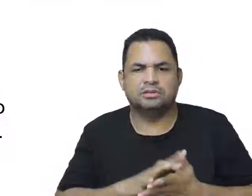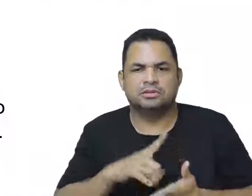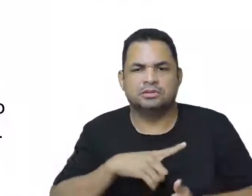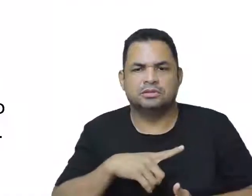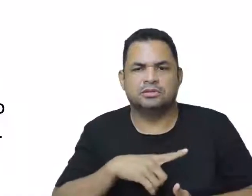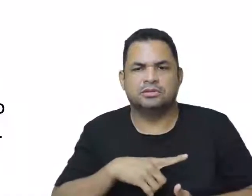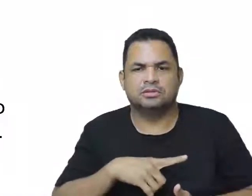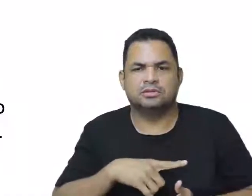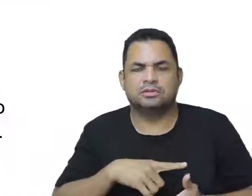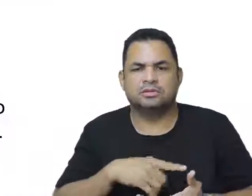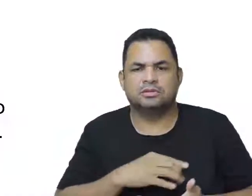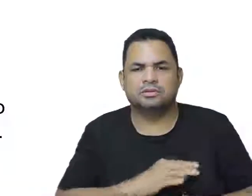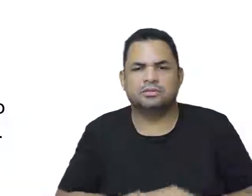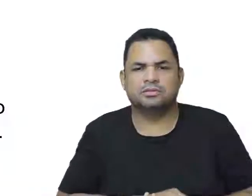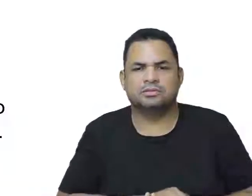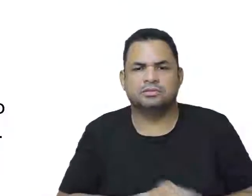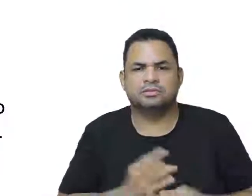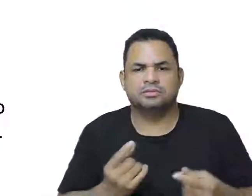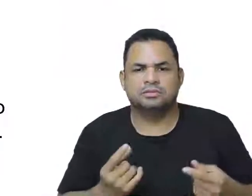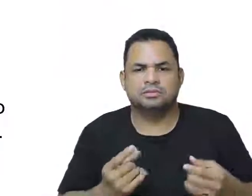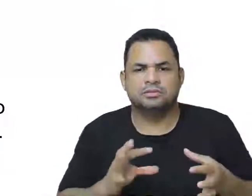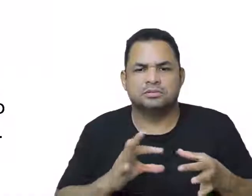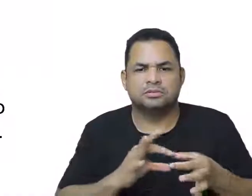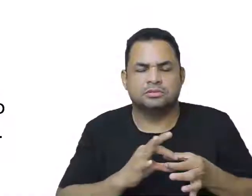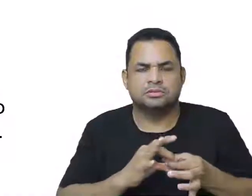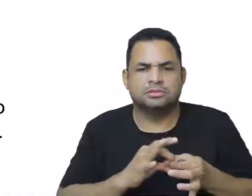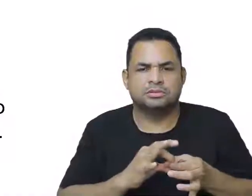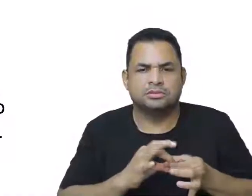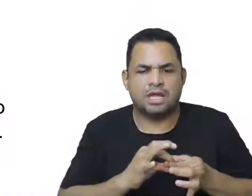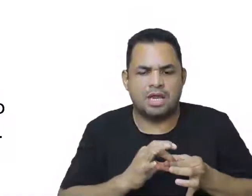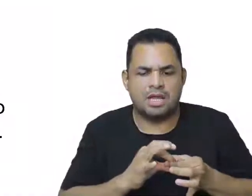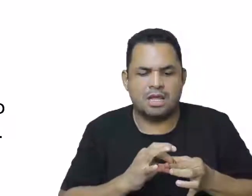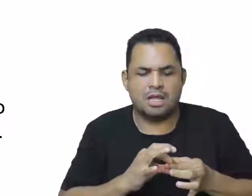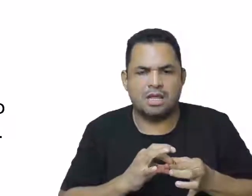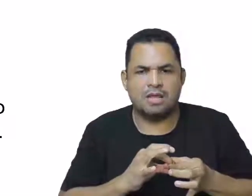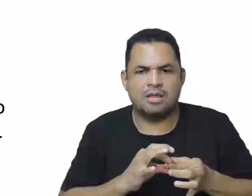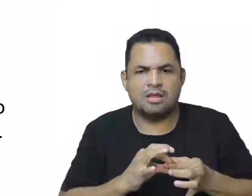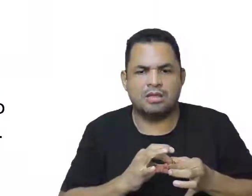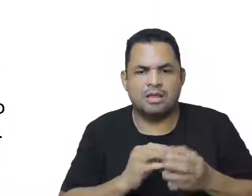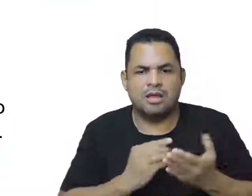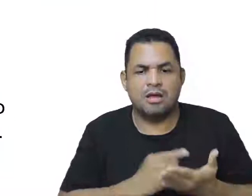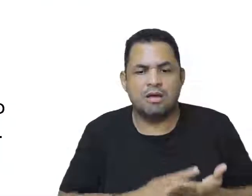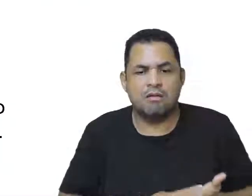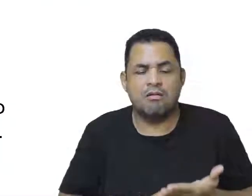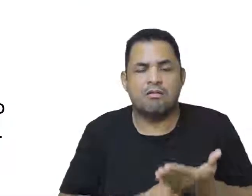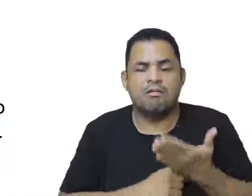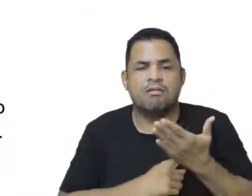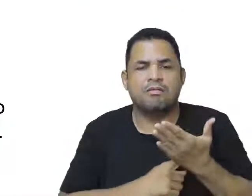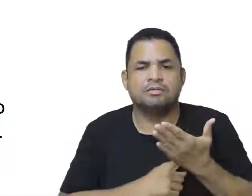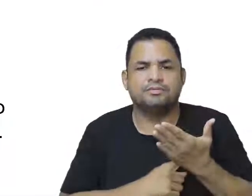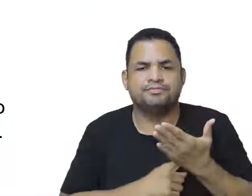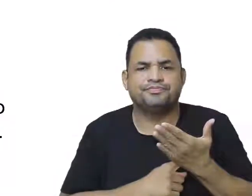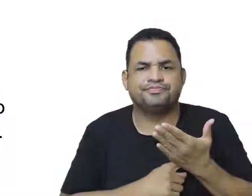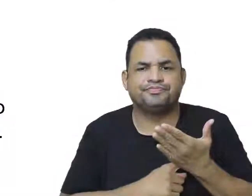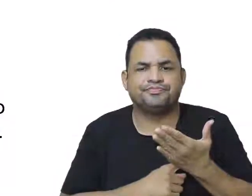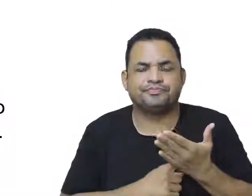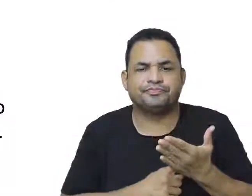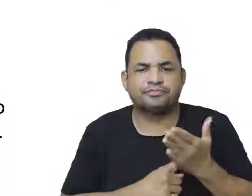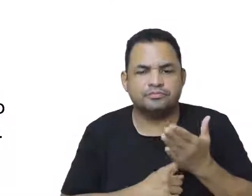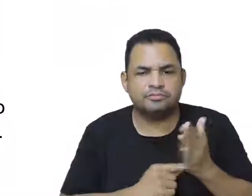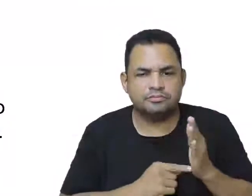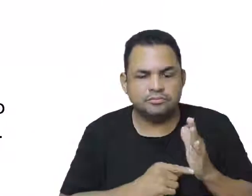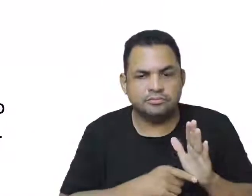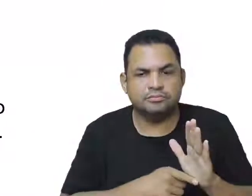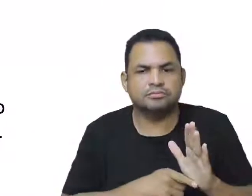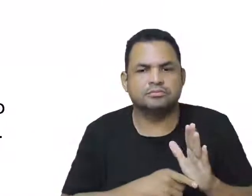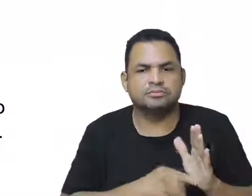no tecido prismático, que estão ligados às tubas uterinas, elas ajudam, né? Essas vilosidades, elas